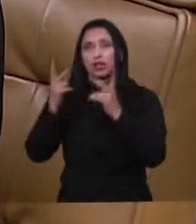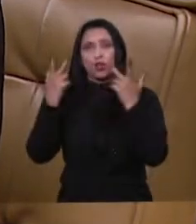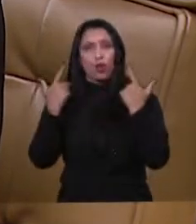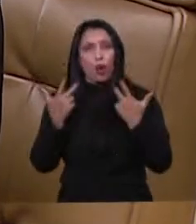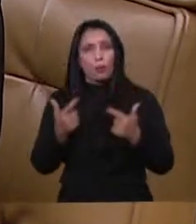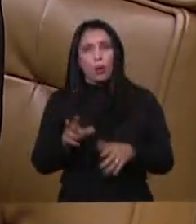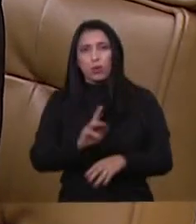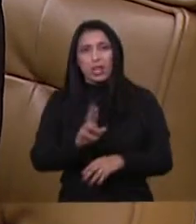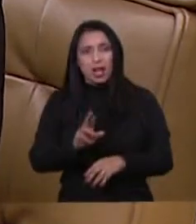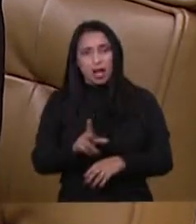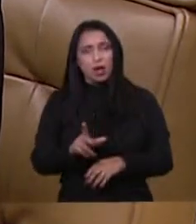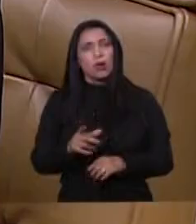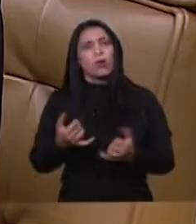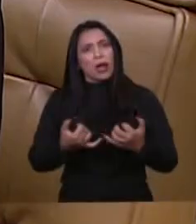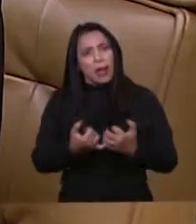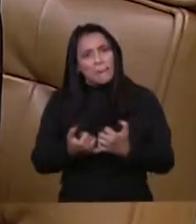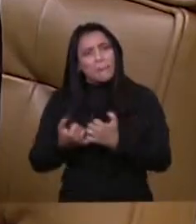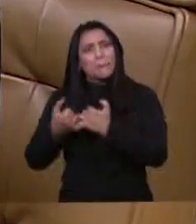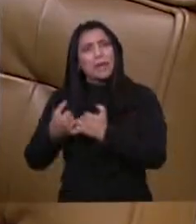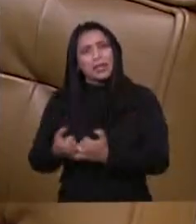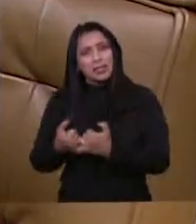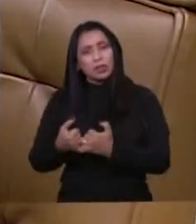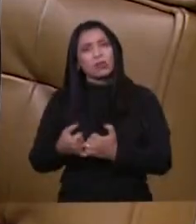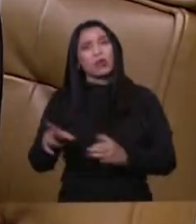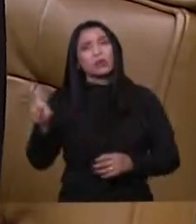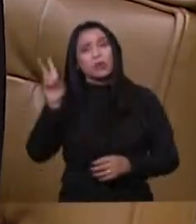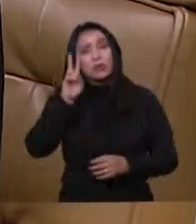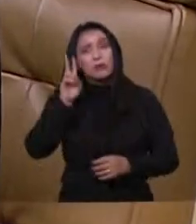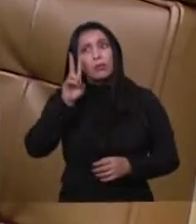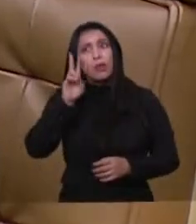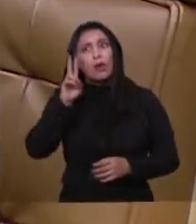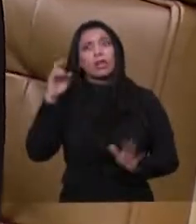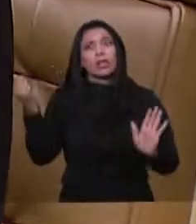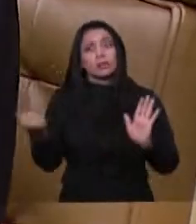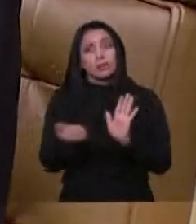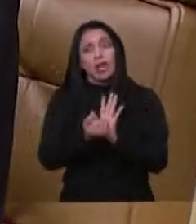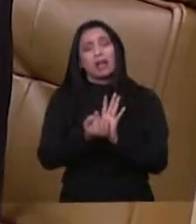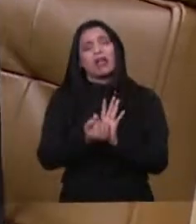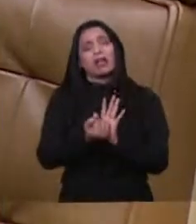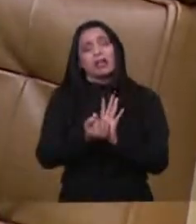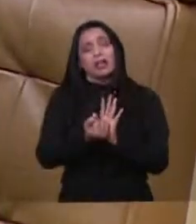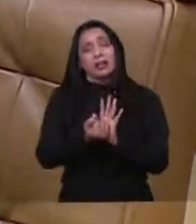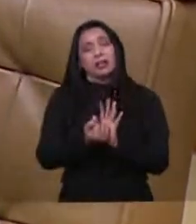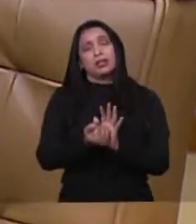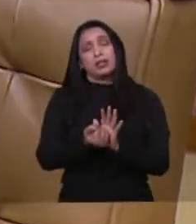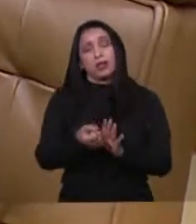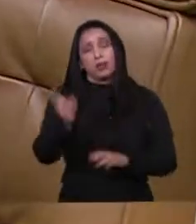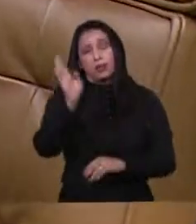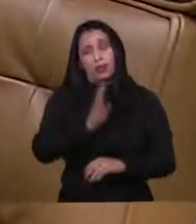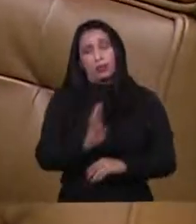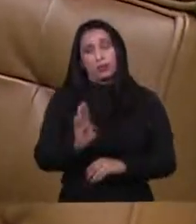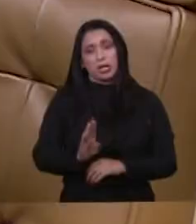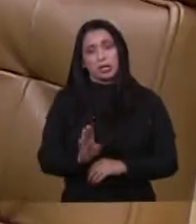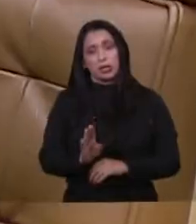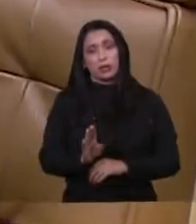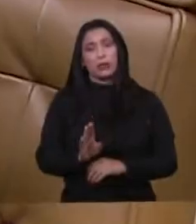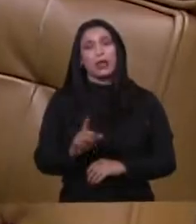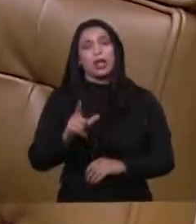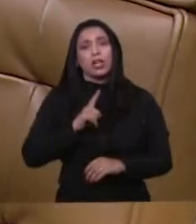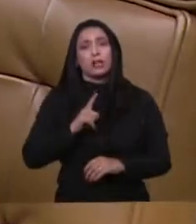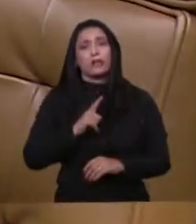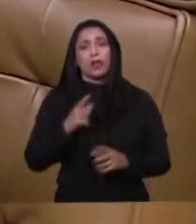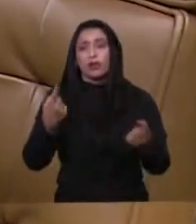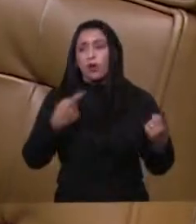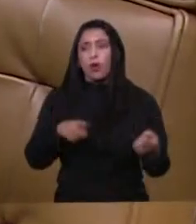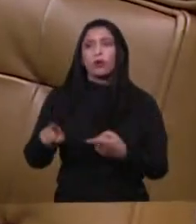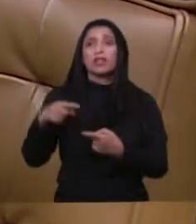arte, mas de bens que representam a identidade e a memória do povo brasileiro. Esses atos, portanto, atacaram diretamente a nossa